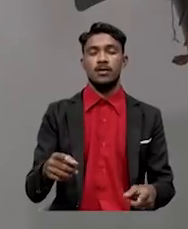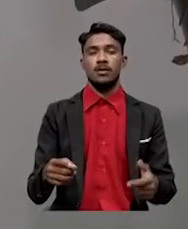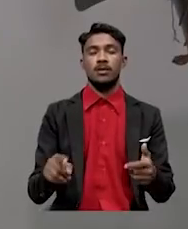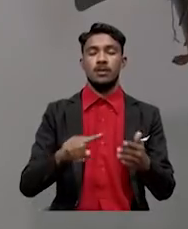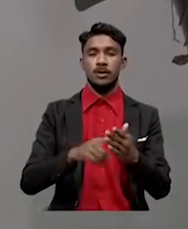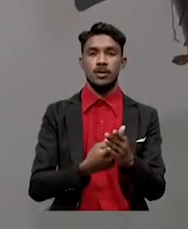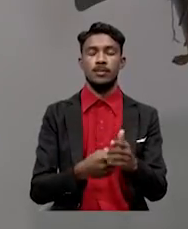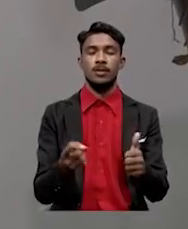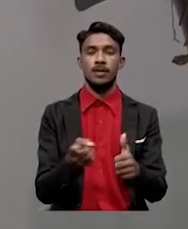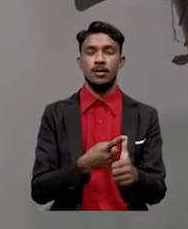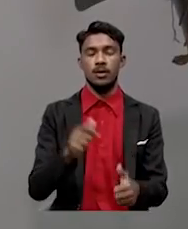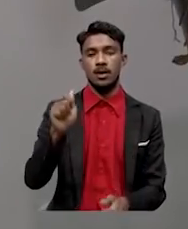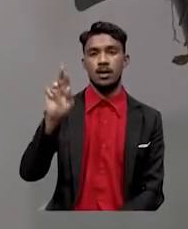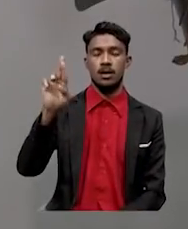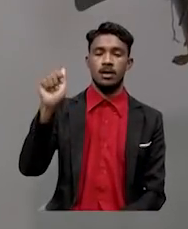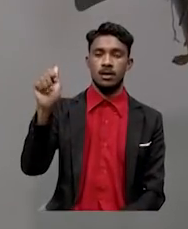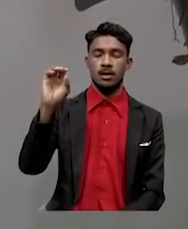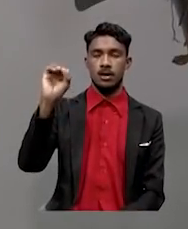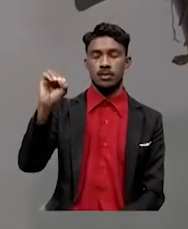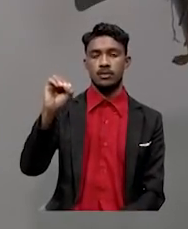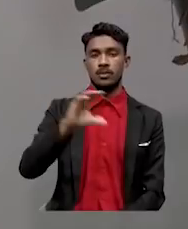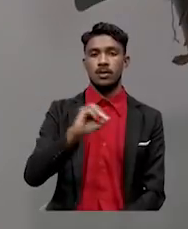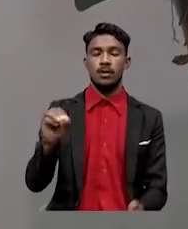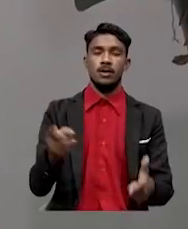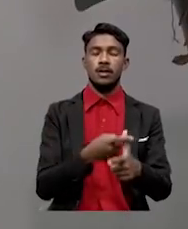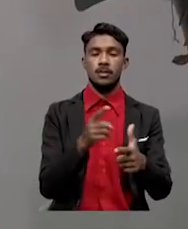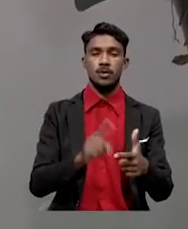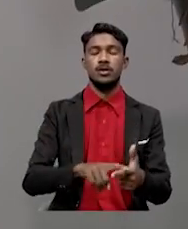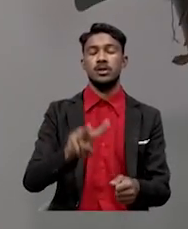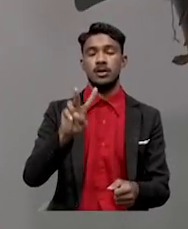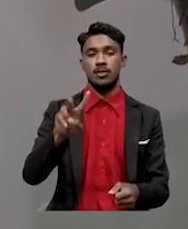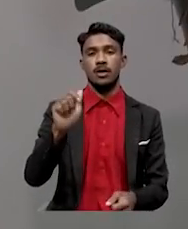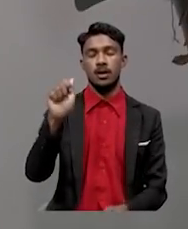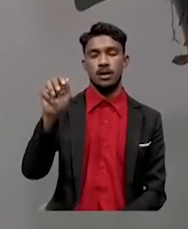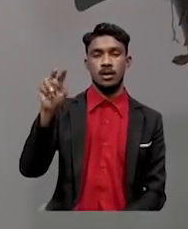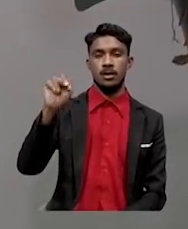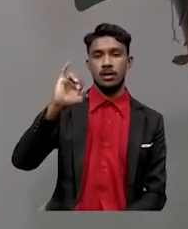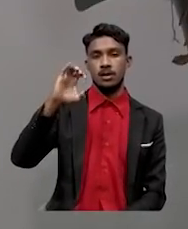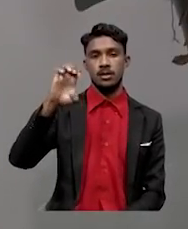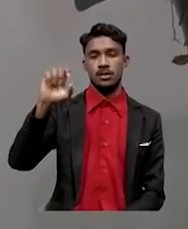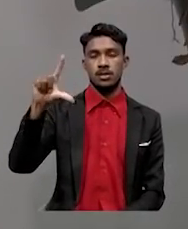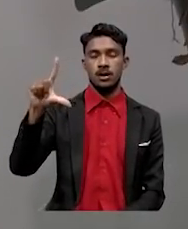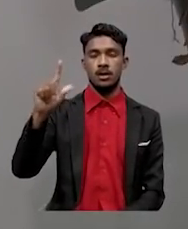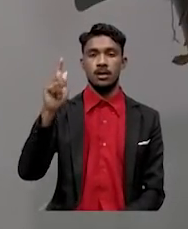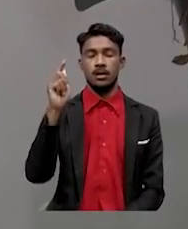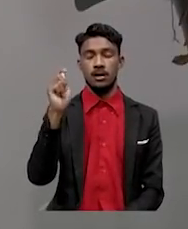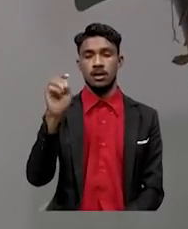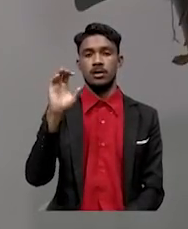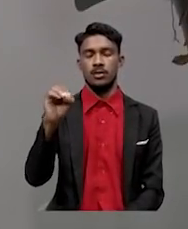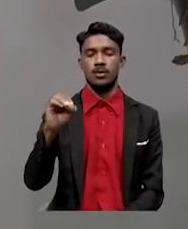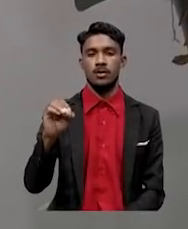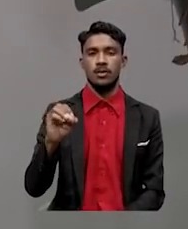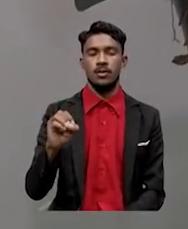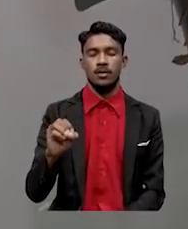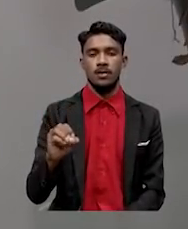passava nesse tu, lutara nesse tu. Agora tem que ser lutar nesse tu, né? continuação mandato mesmo que se